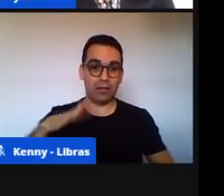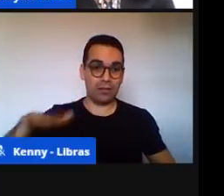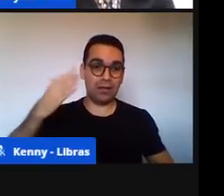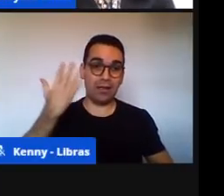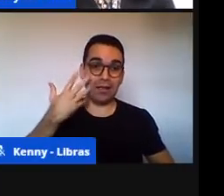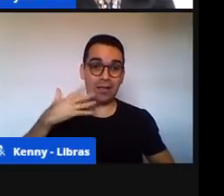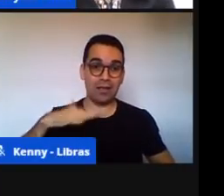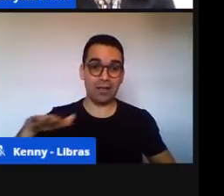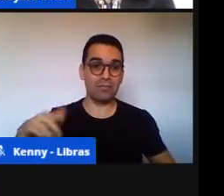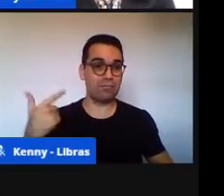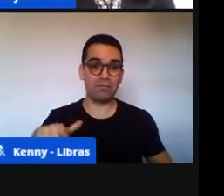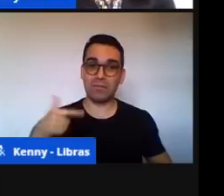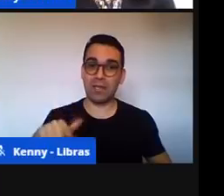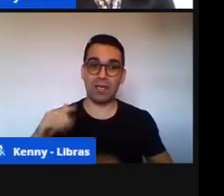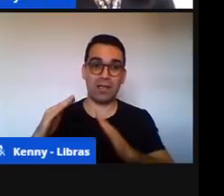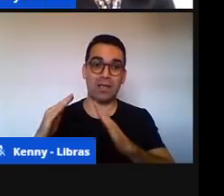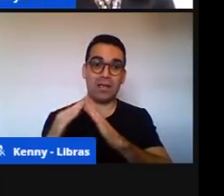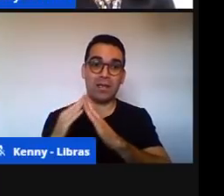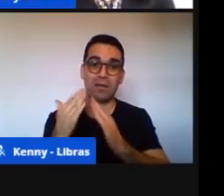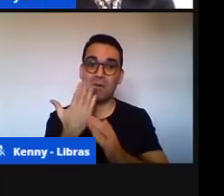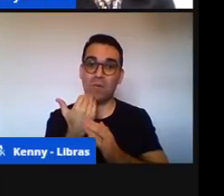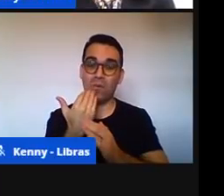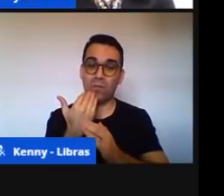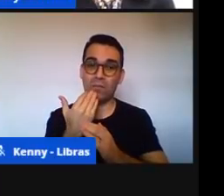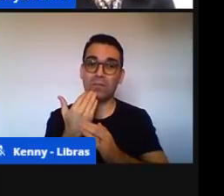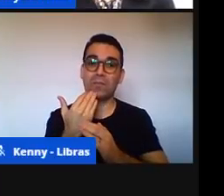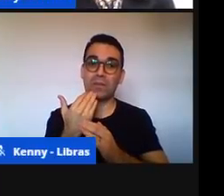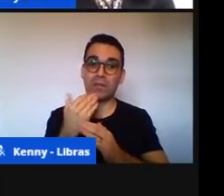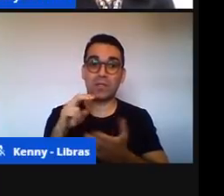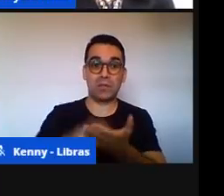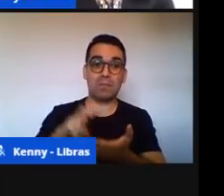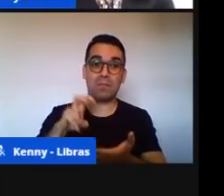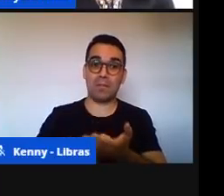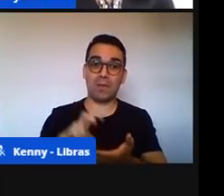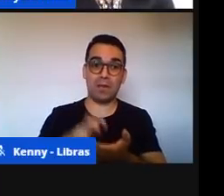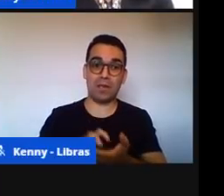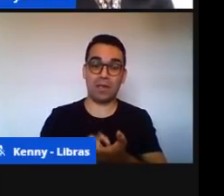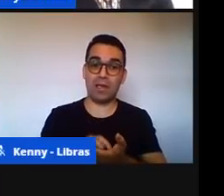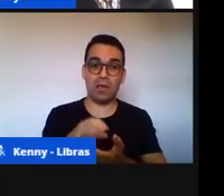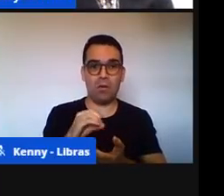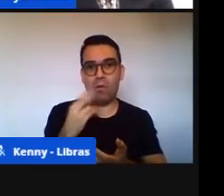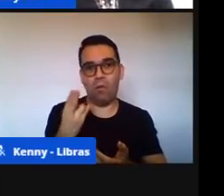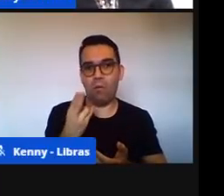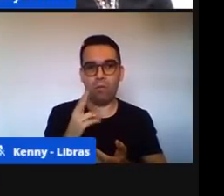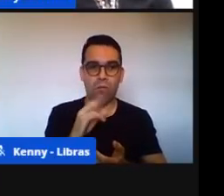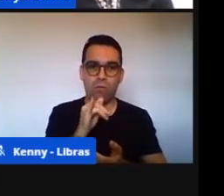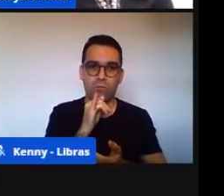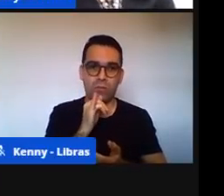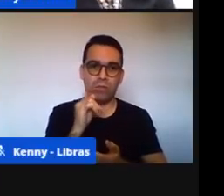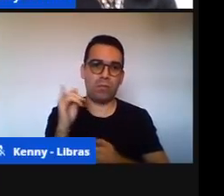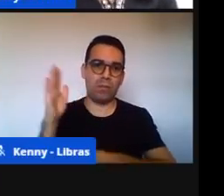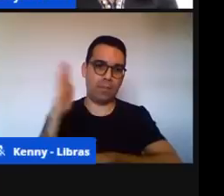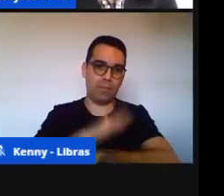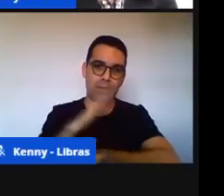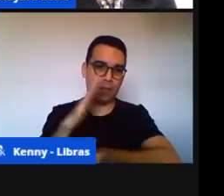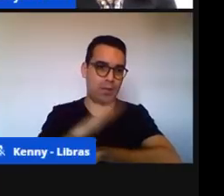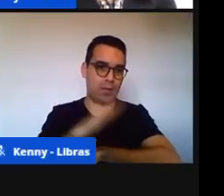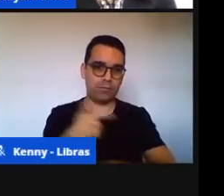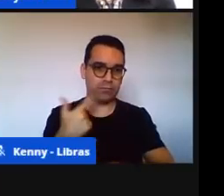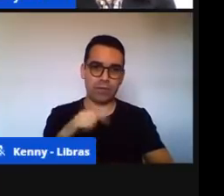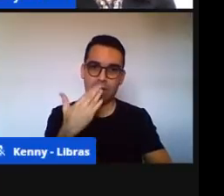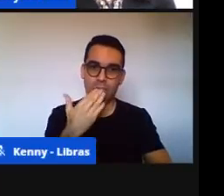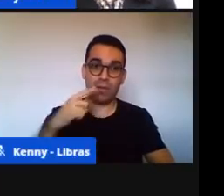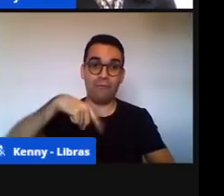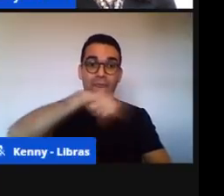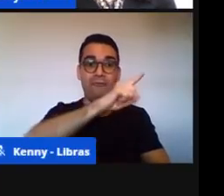Então, a gente se preocupar com a qualidade desse alimento é extremamente importante. E além da qualidade nutricional, um